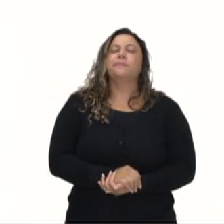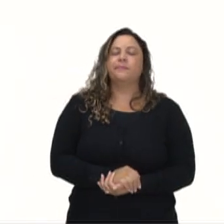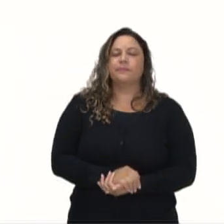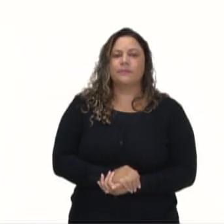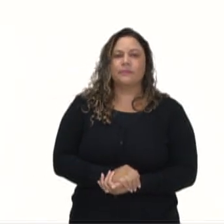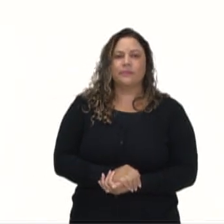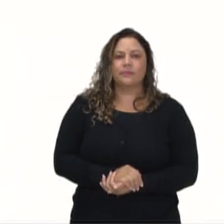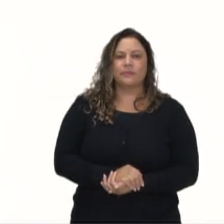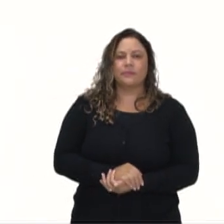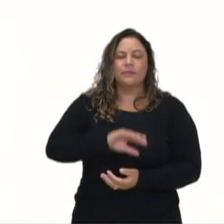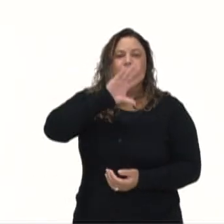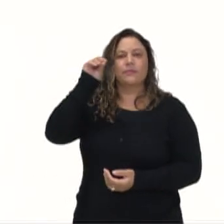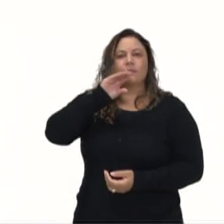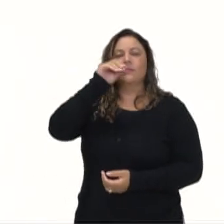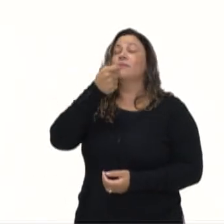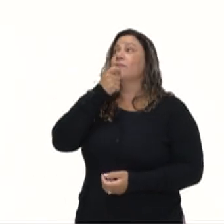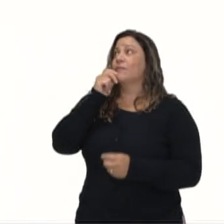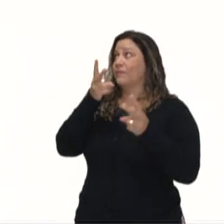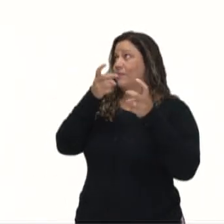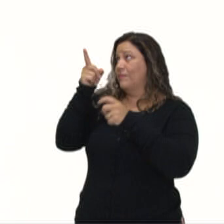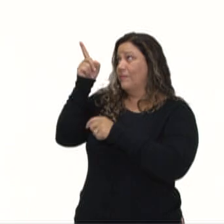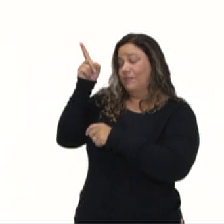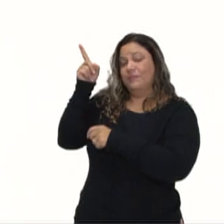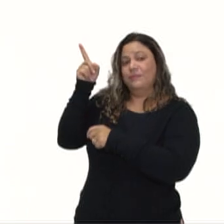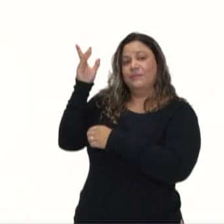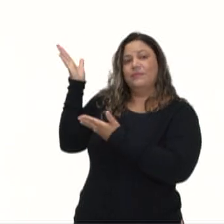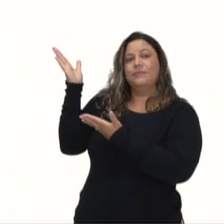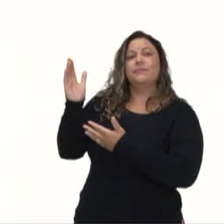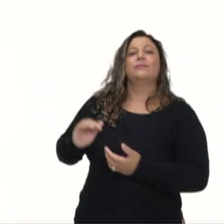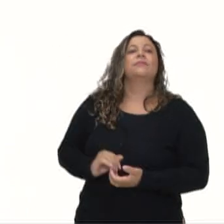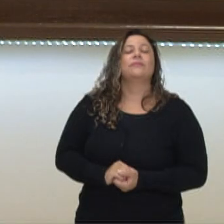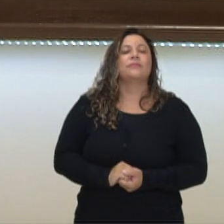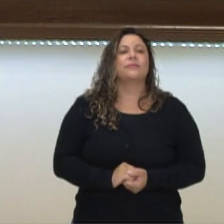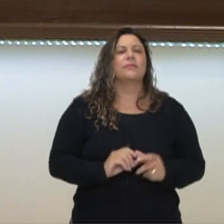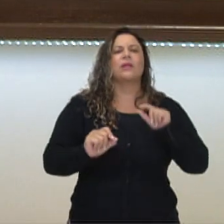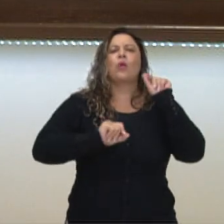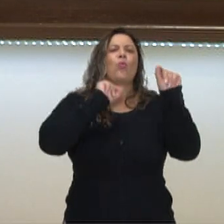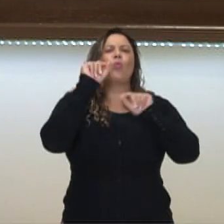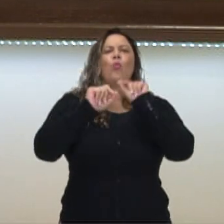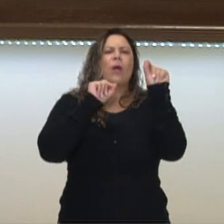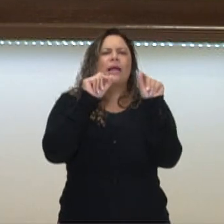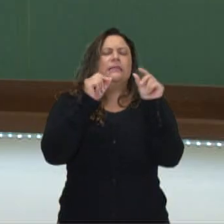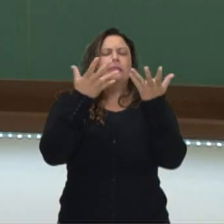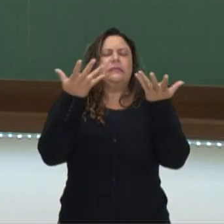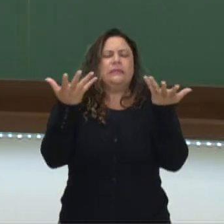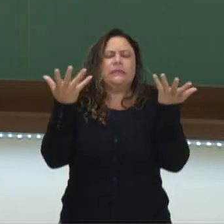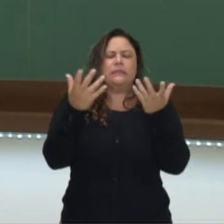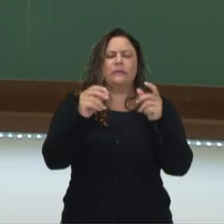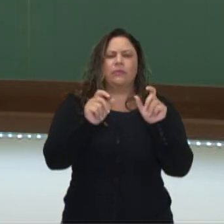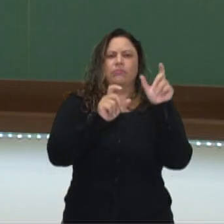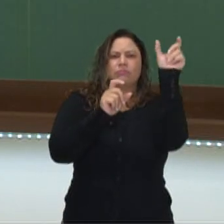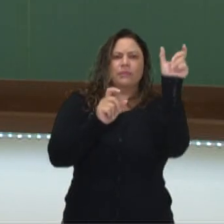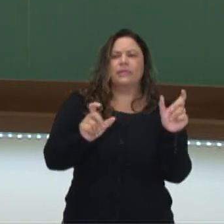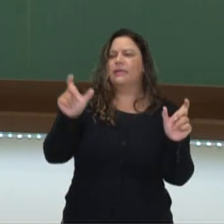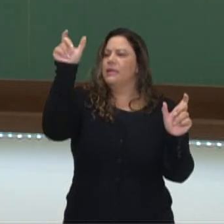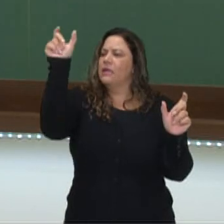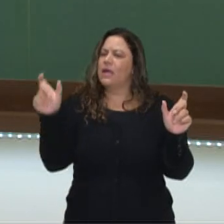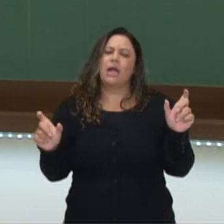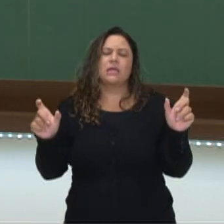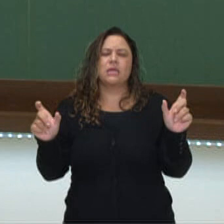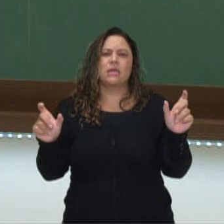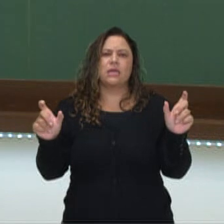read in the transcript of the video. Quais são as expressões, você vai marcar ali, quais as expressões